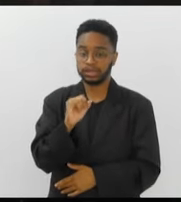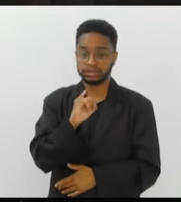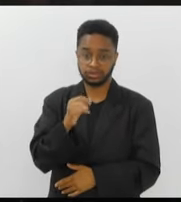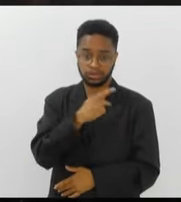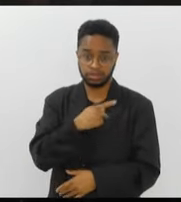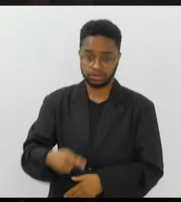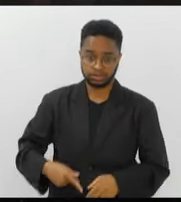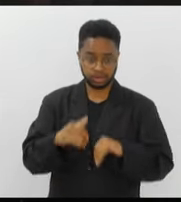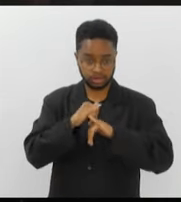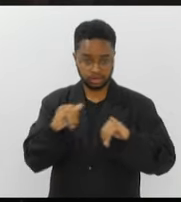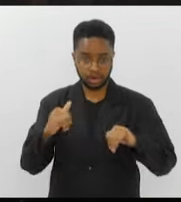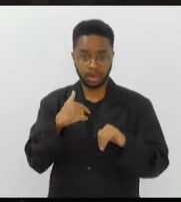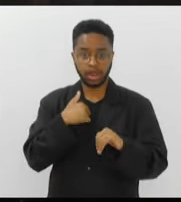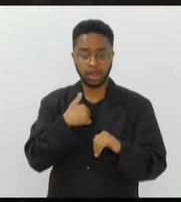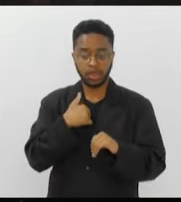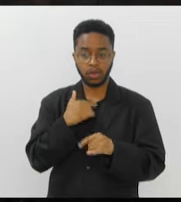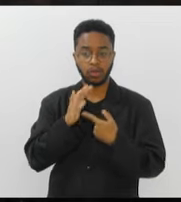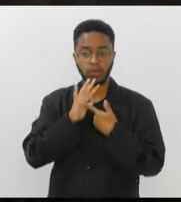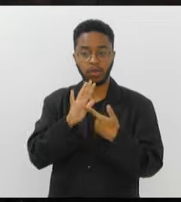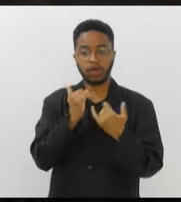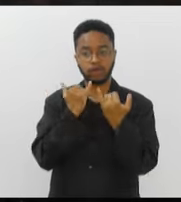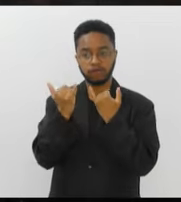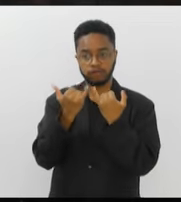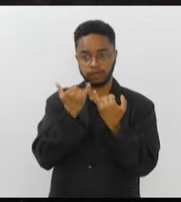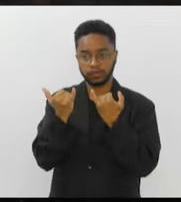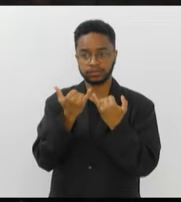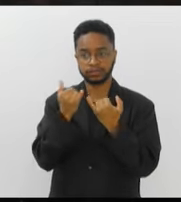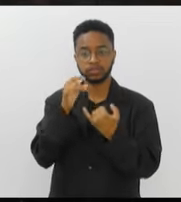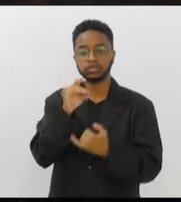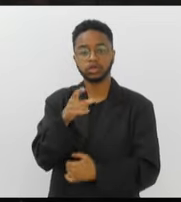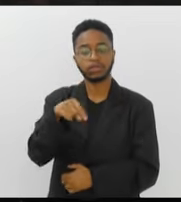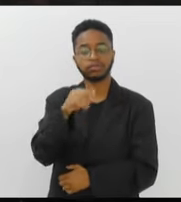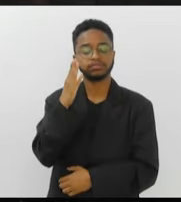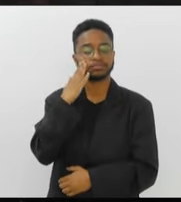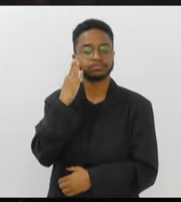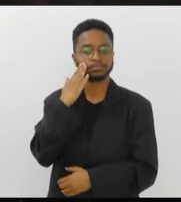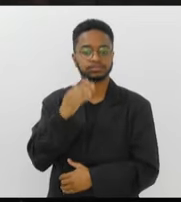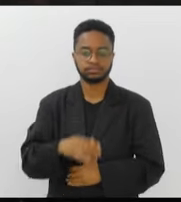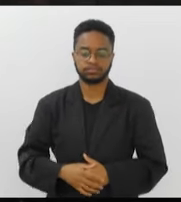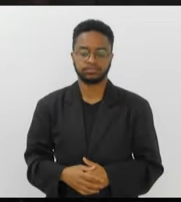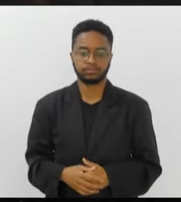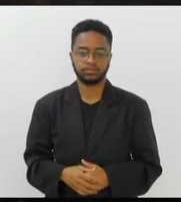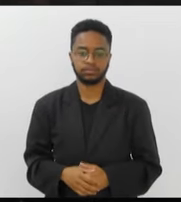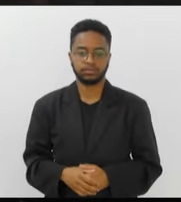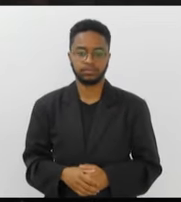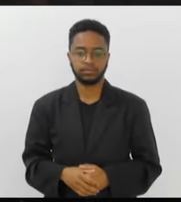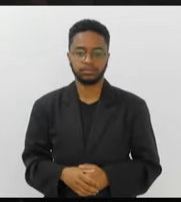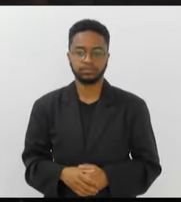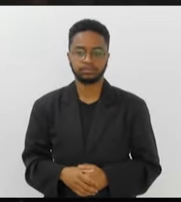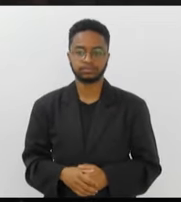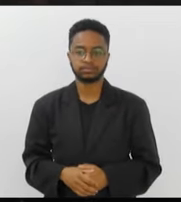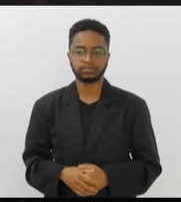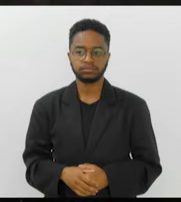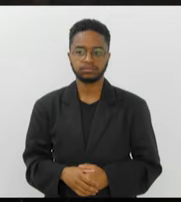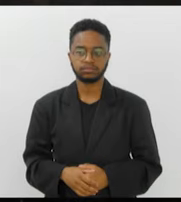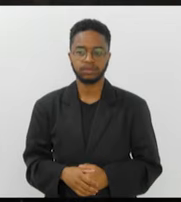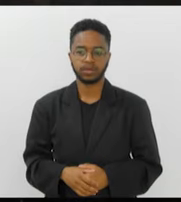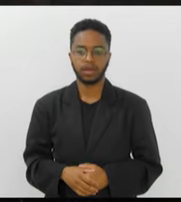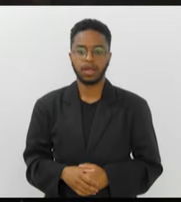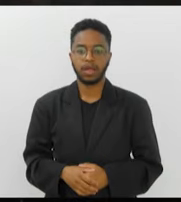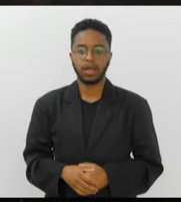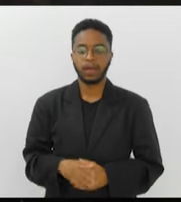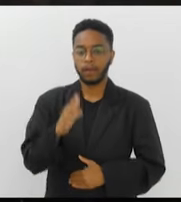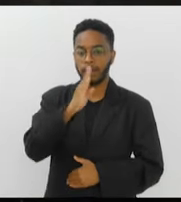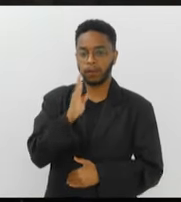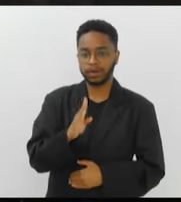eu vou de encontro com essa informação aqui, gente, só para vocês terem uma ideia. Na fronteira do Brasil com a